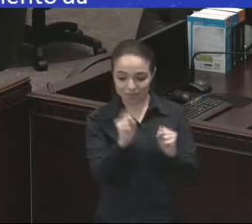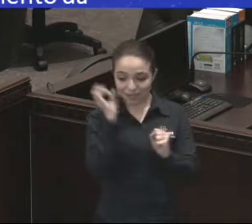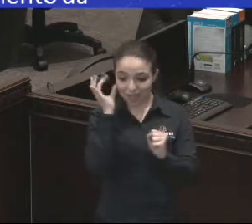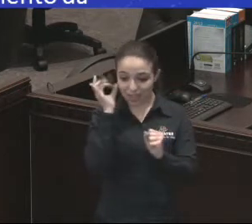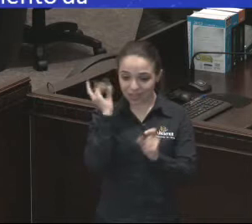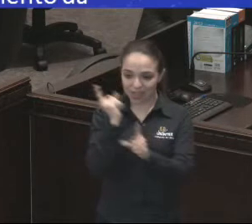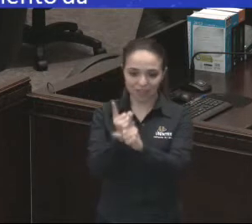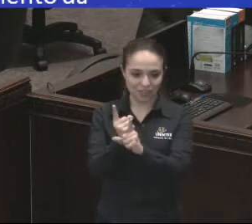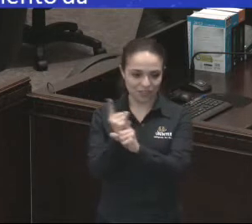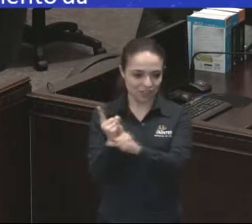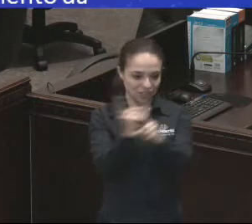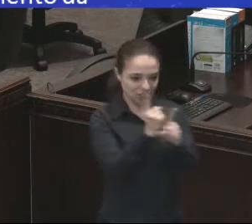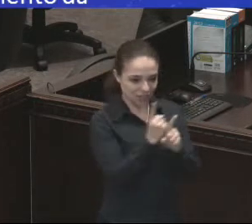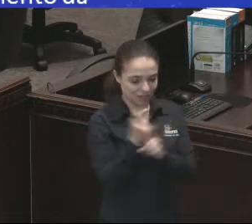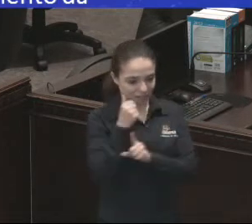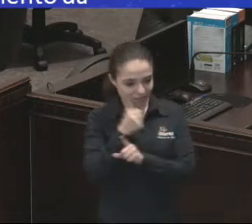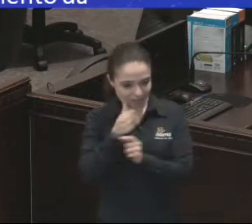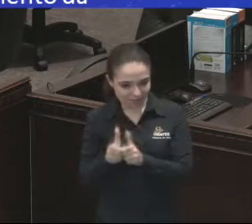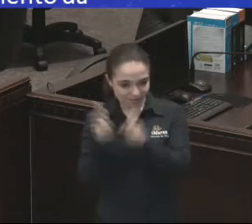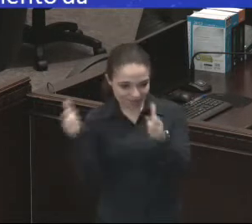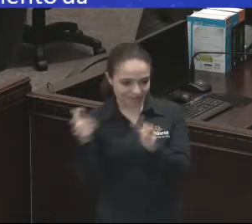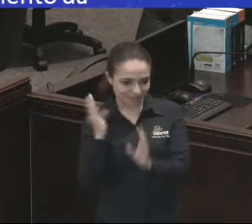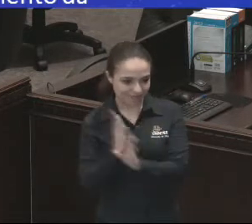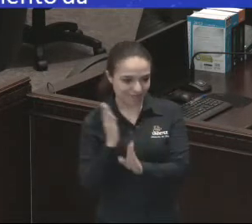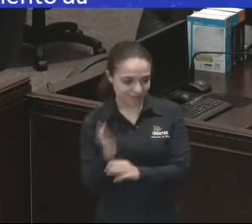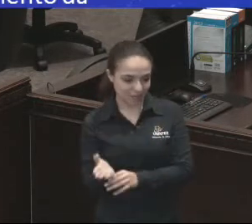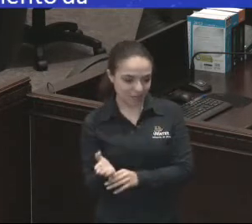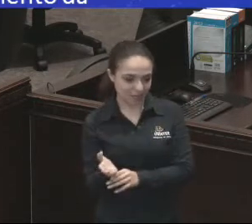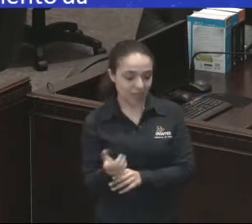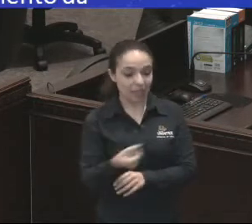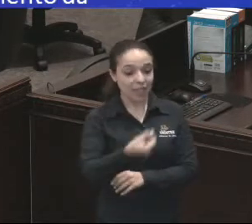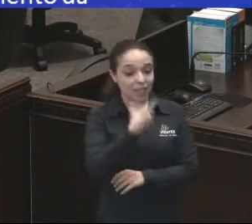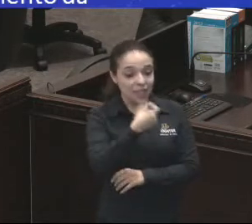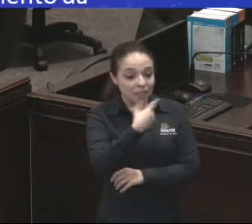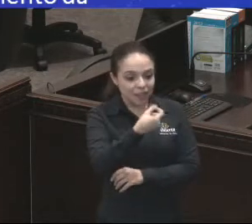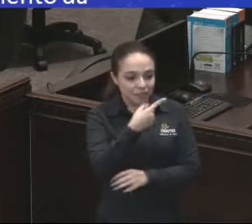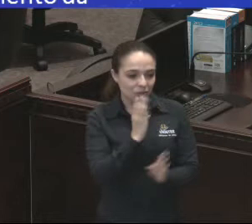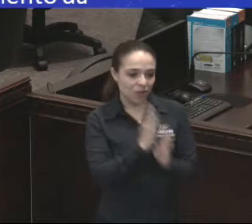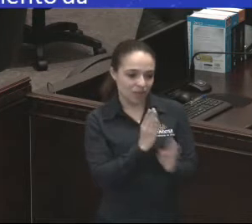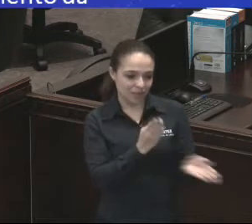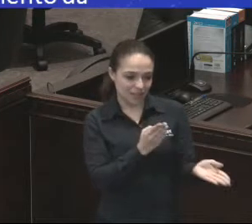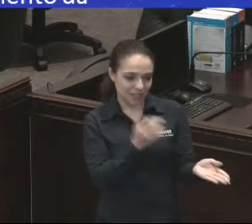facilmente encontrados no meio ambiente. Eles vêm de anticoncepcional